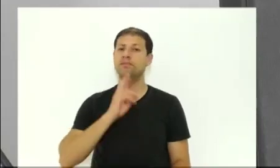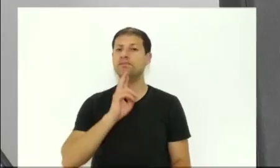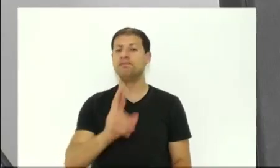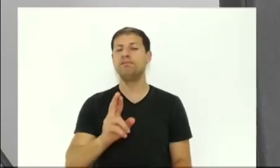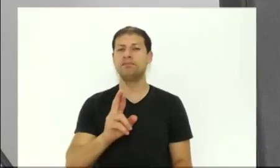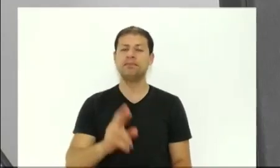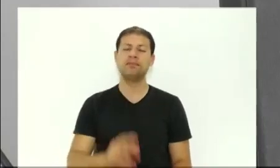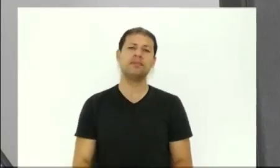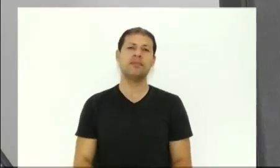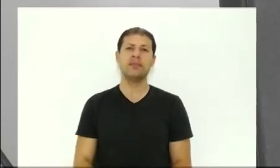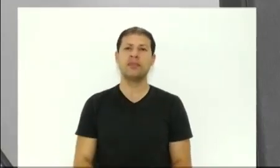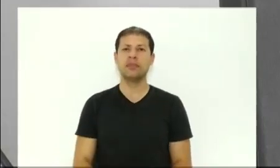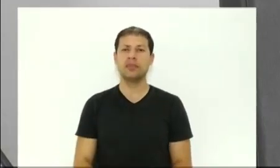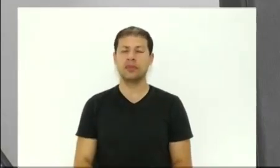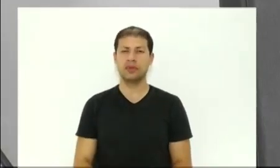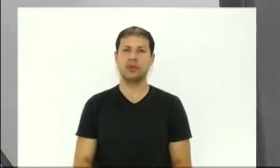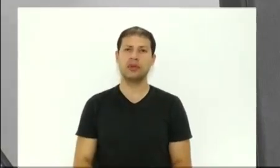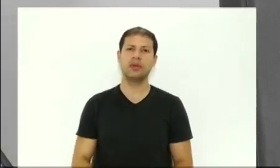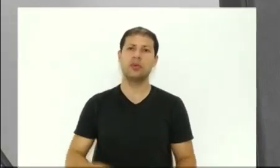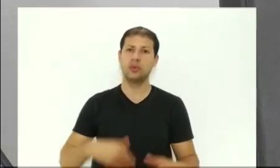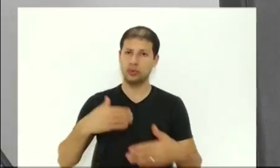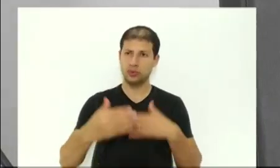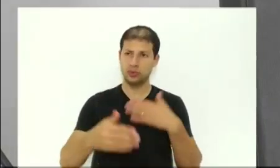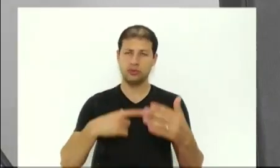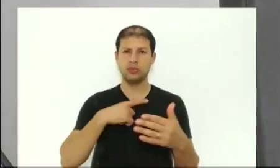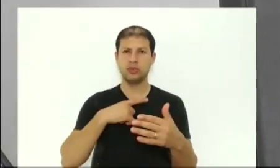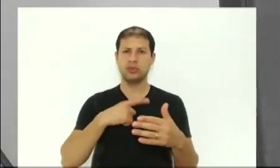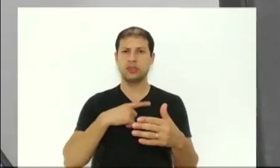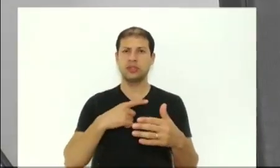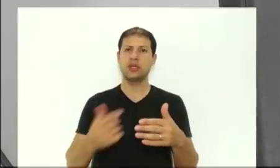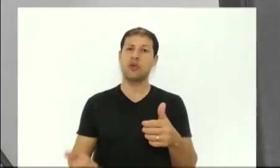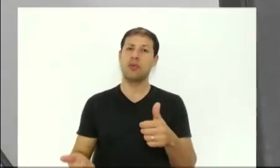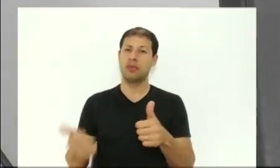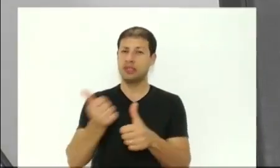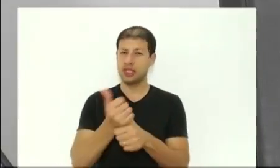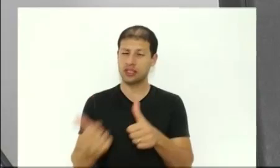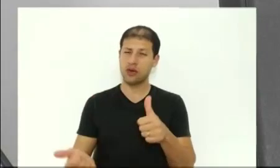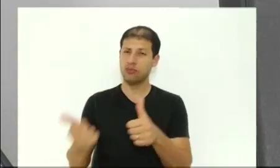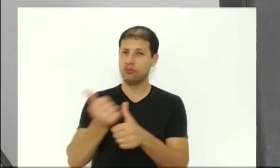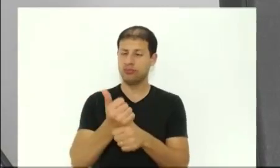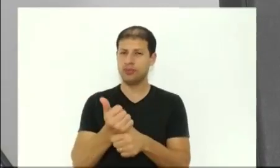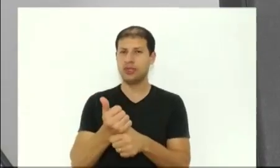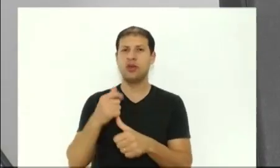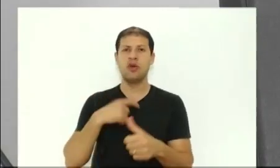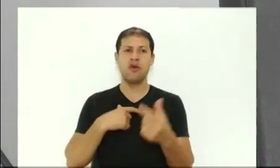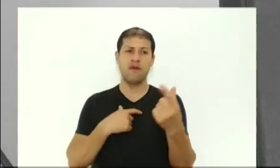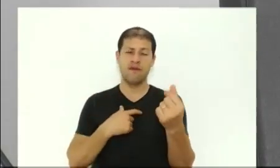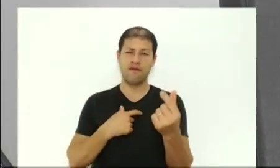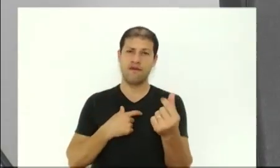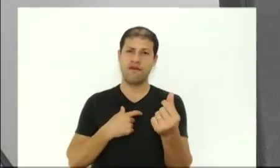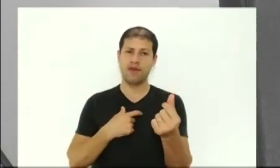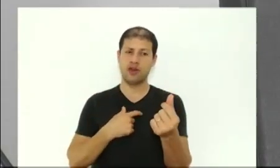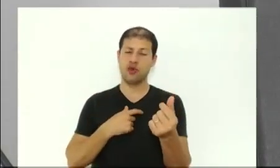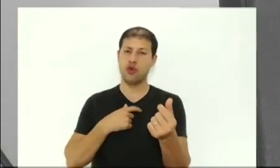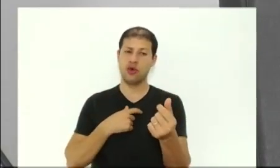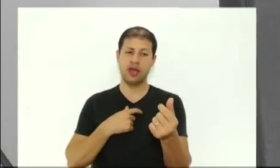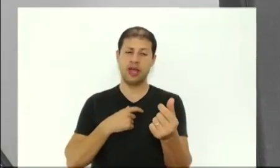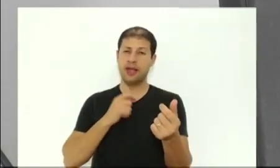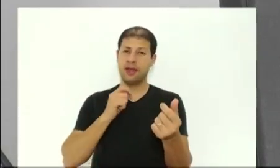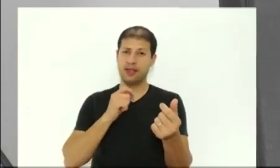A medida que utilizamos de compensação é a de que o valor renunciado foi considerado na projeção da